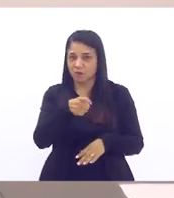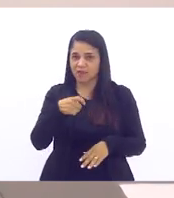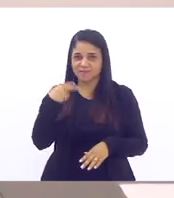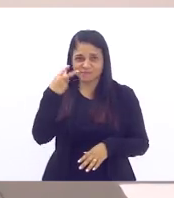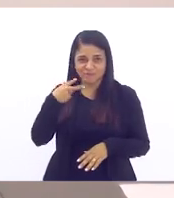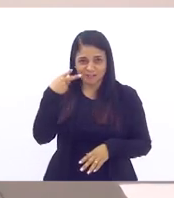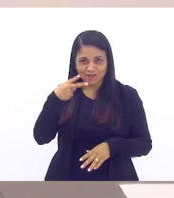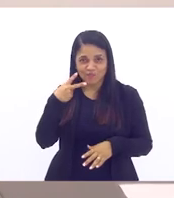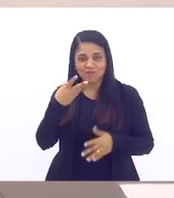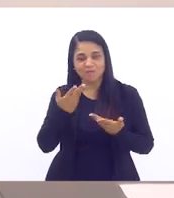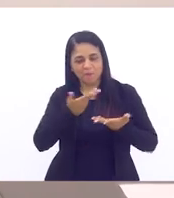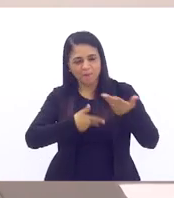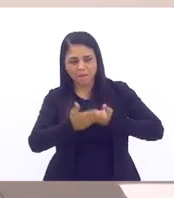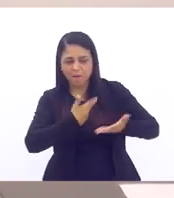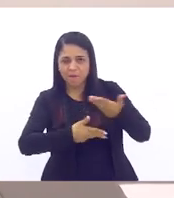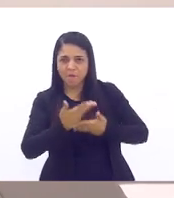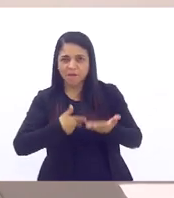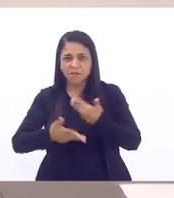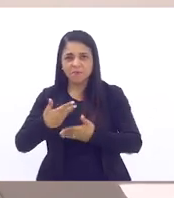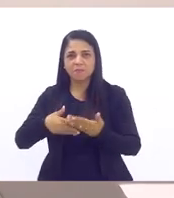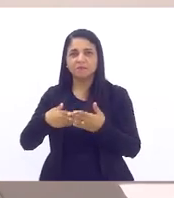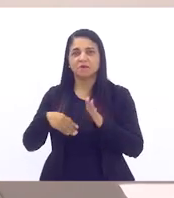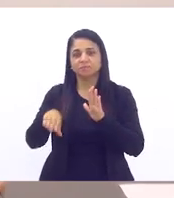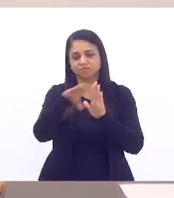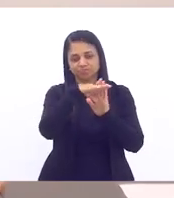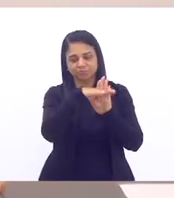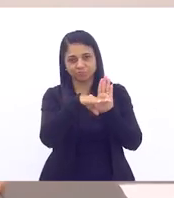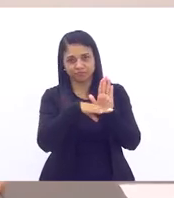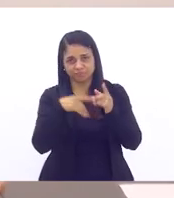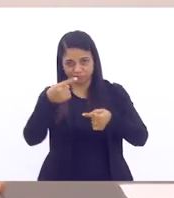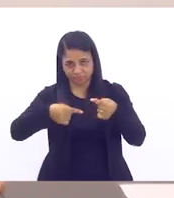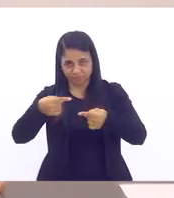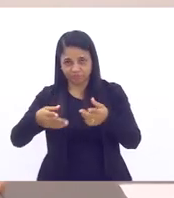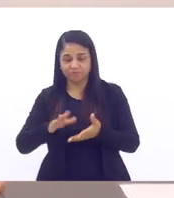poder colocar isso em pauta